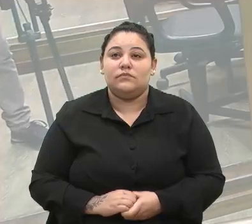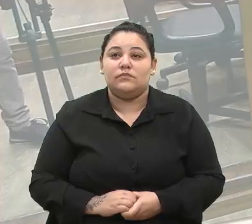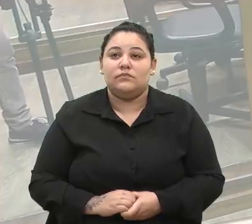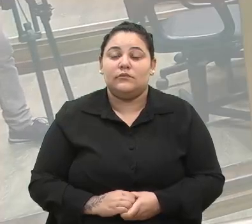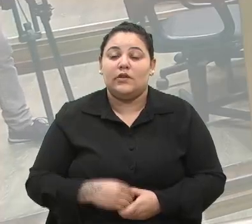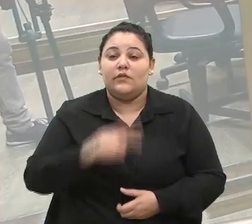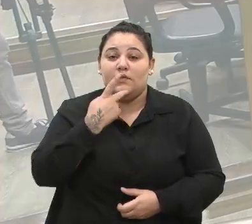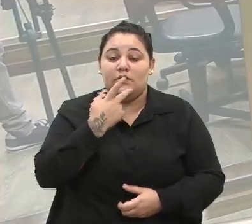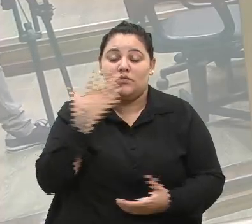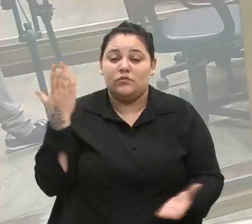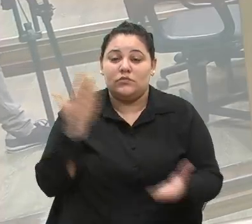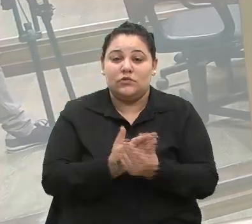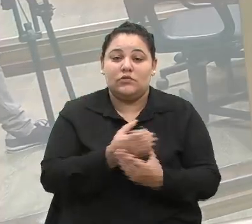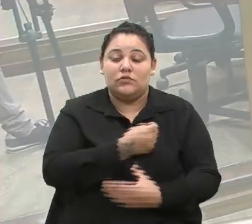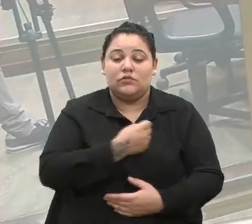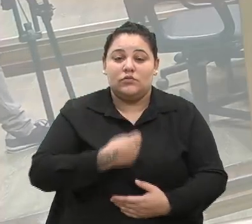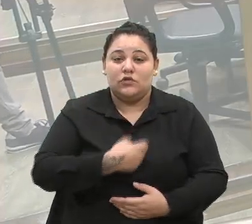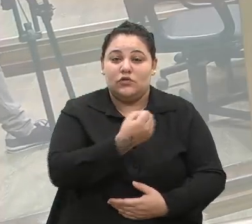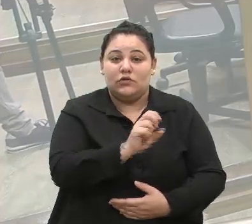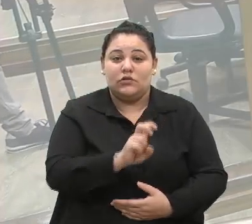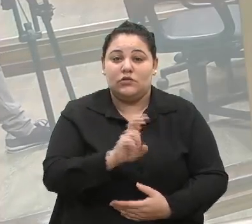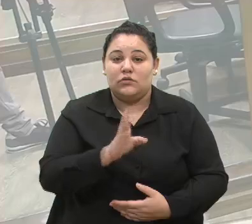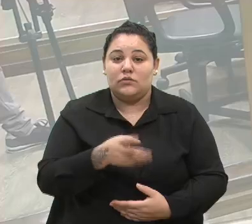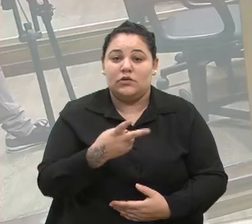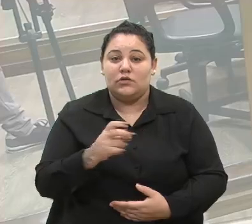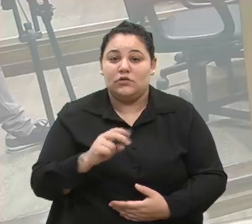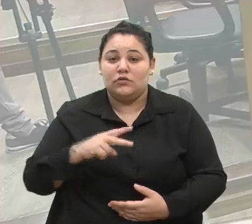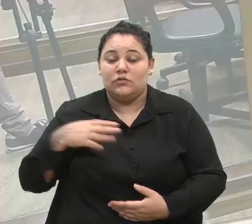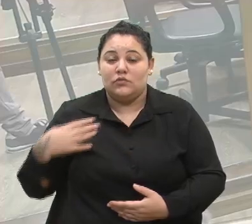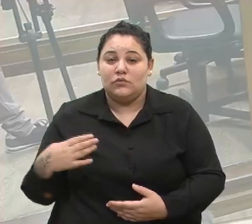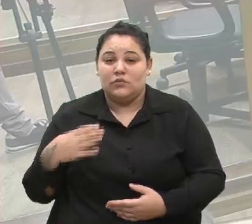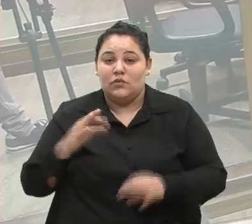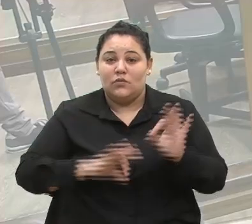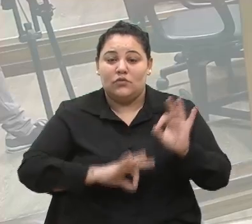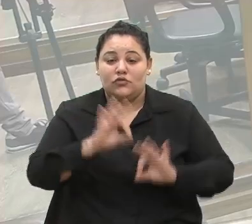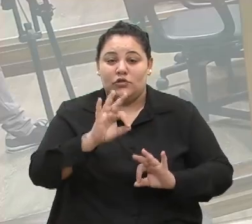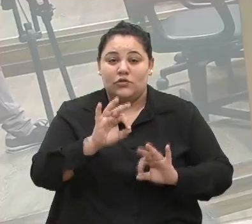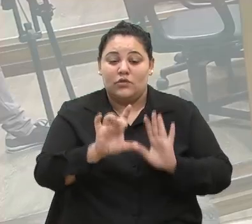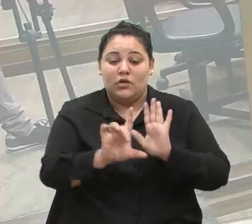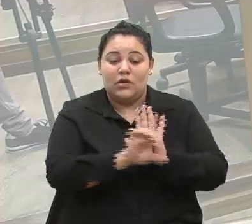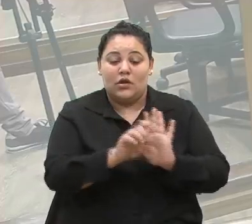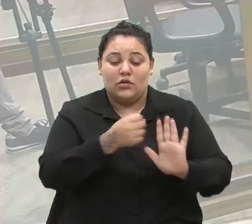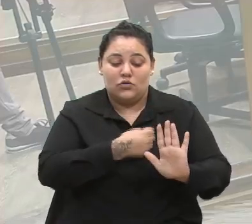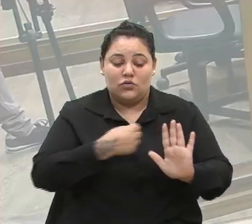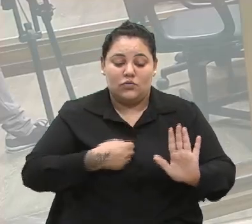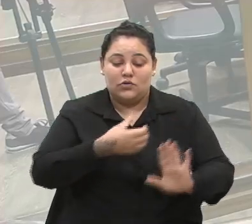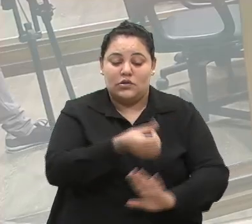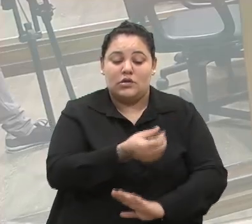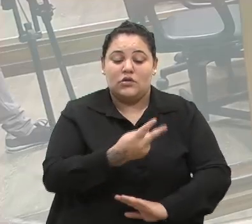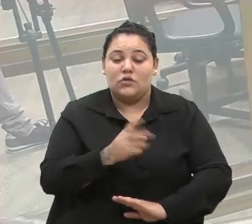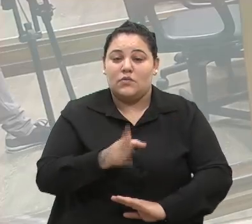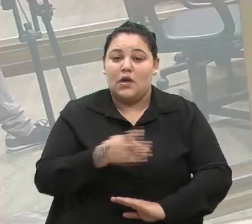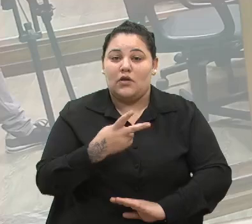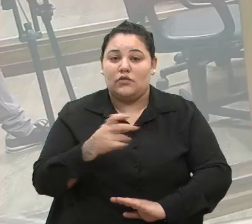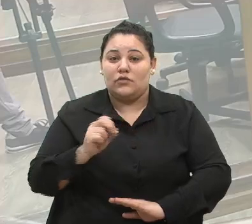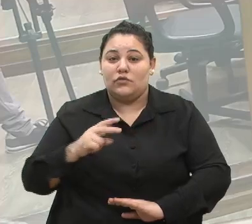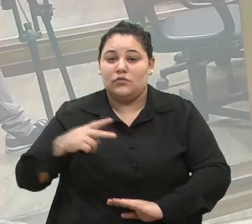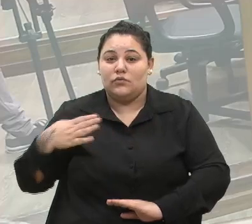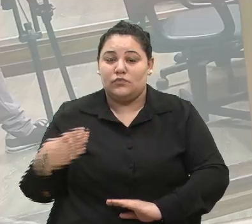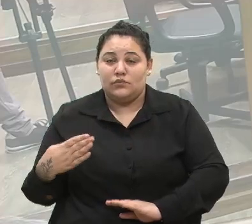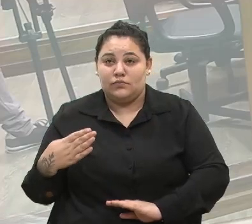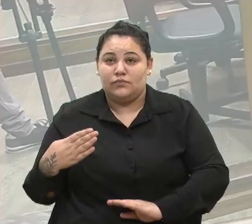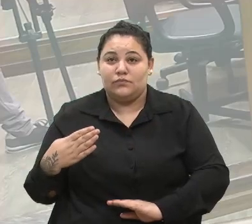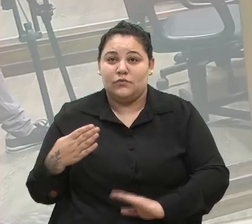referente ao processo número 85/2023, projeto de lei número 62/2023. Comissão de Saúde e